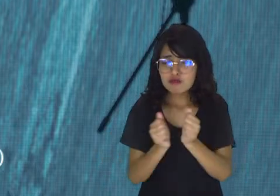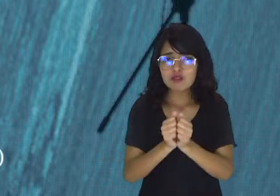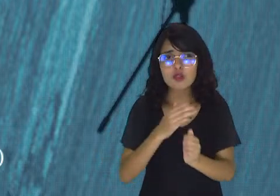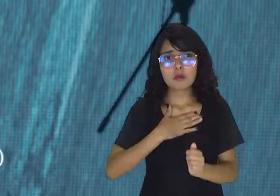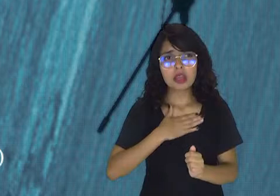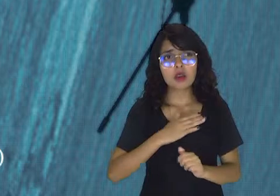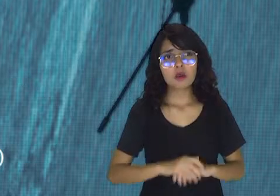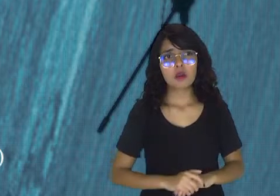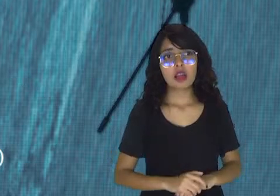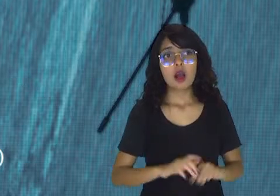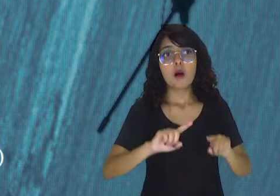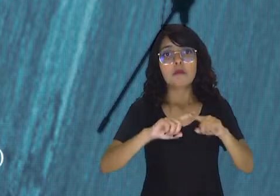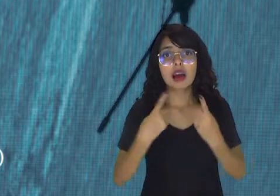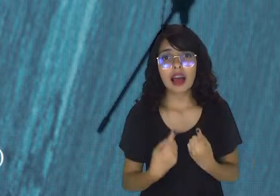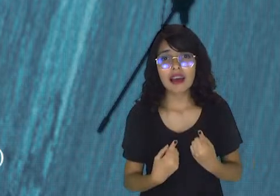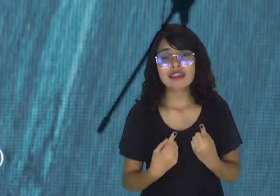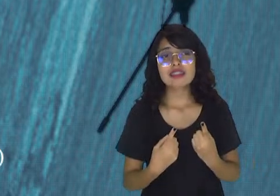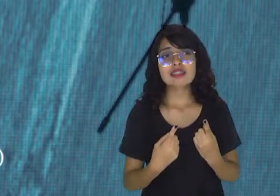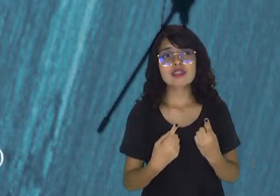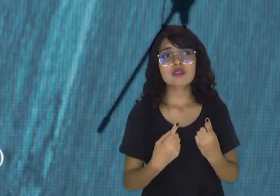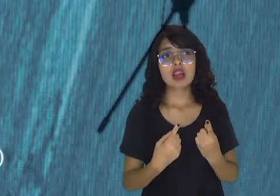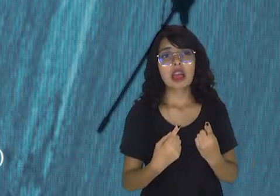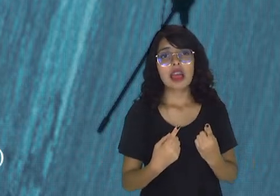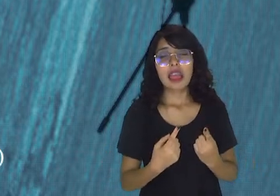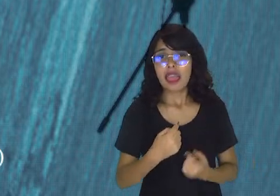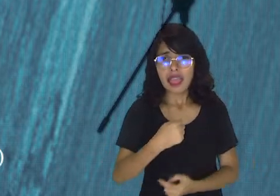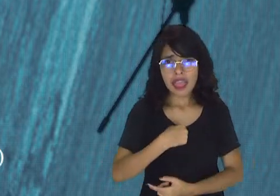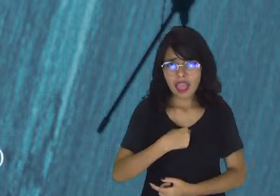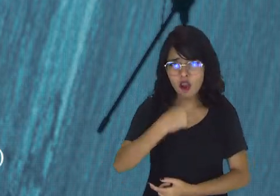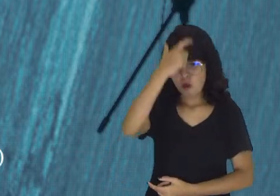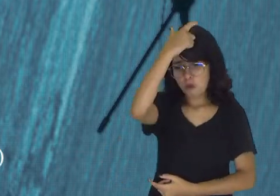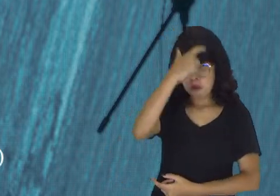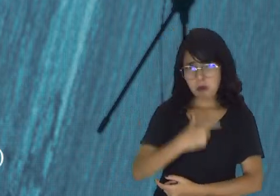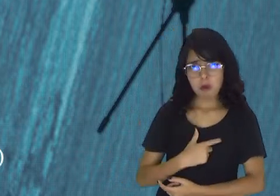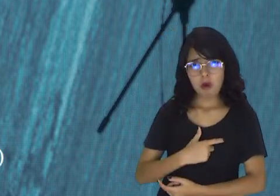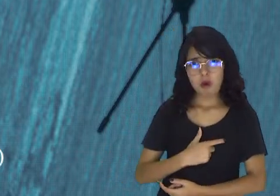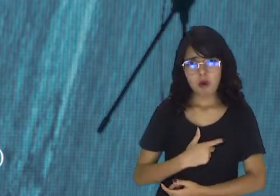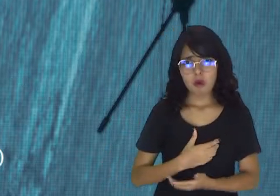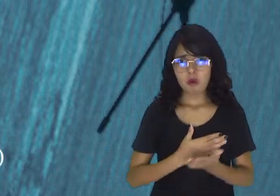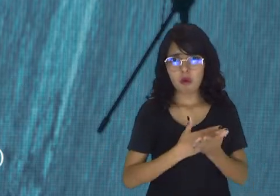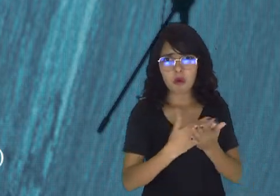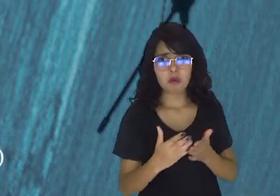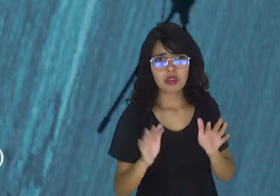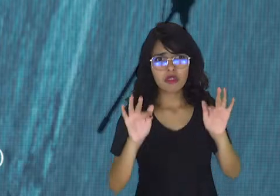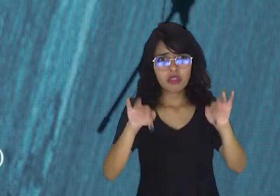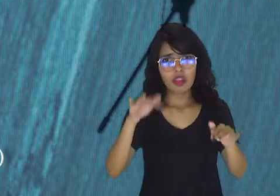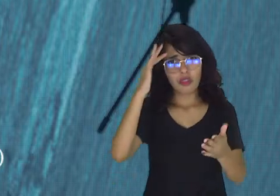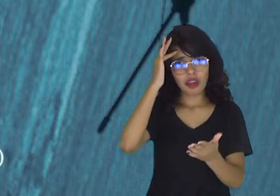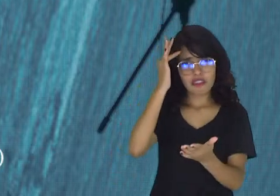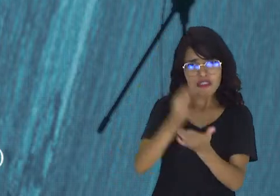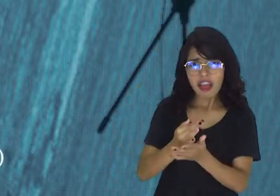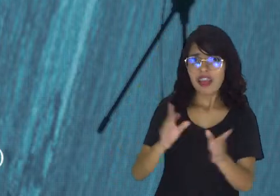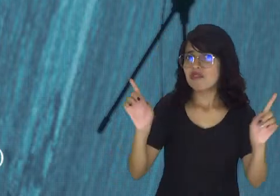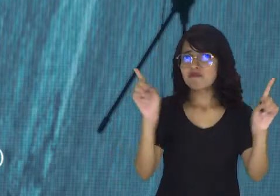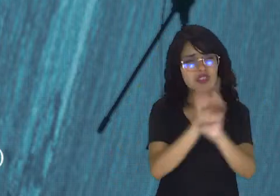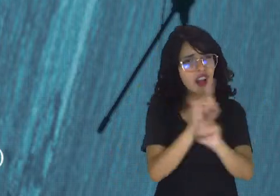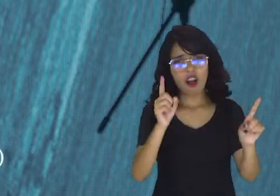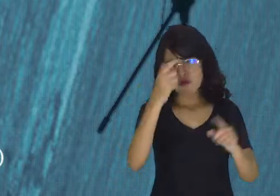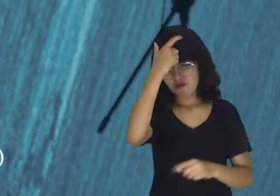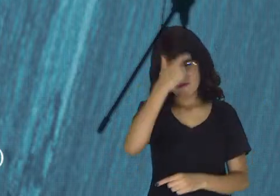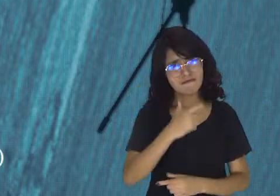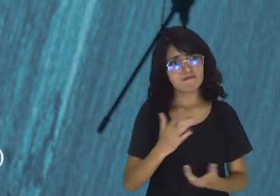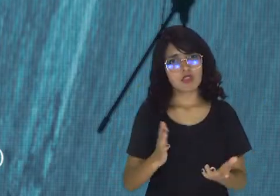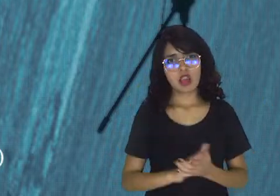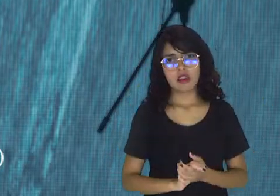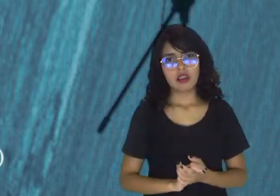e consumador da fé deles não sou eu, o autor e consumador da fé deles é Jesus, e é por isso que eles permanecem e